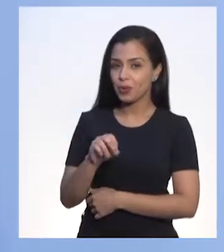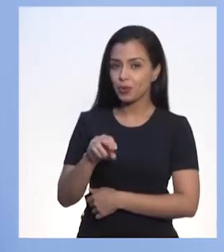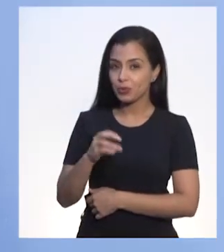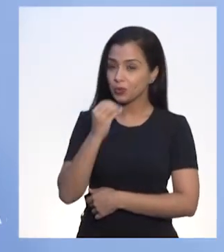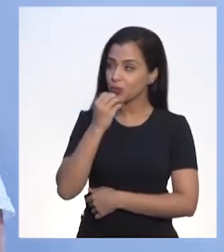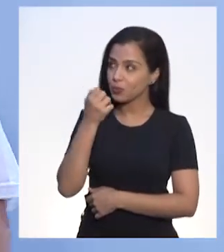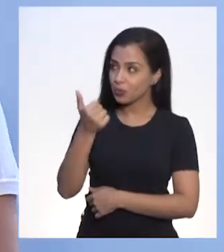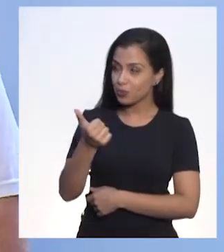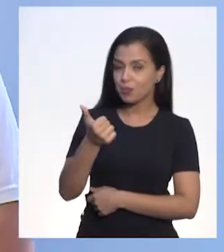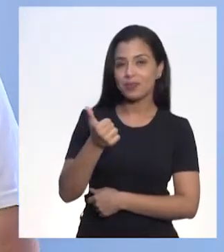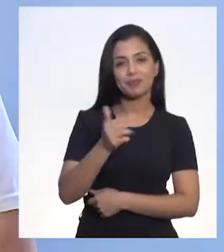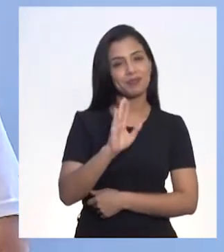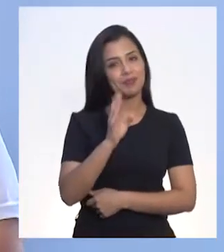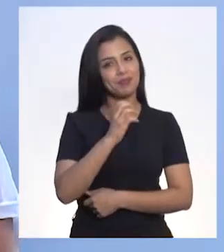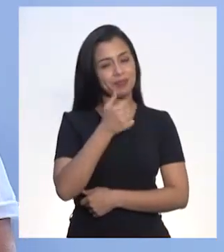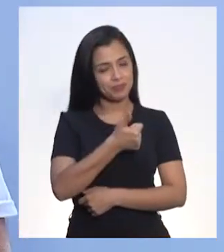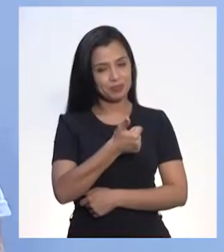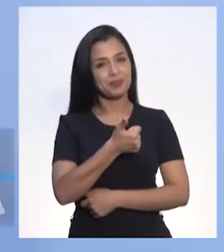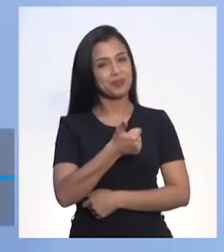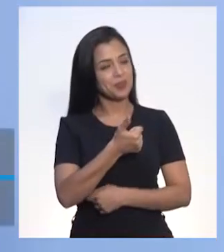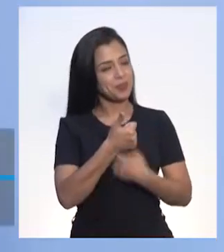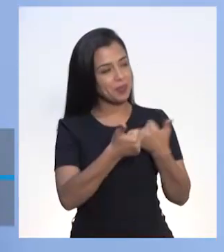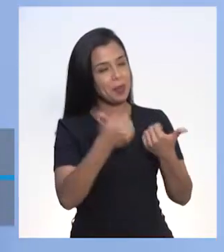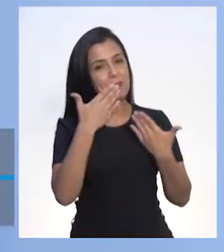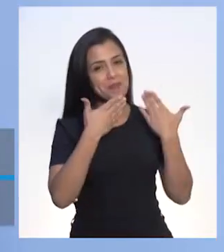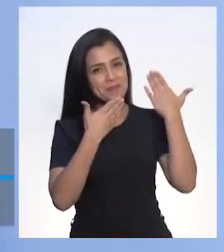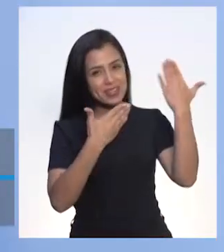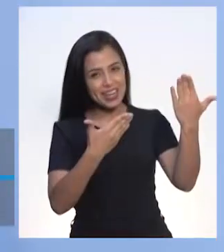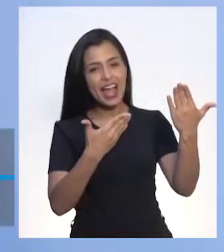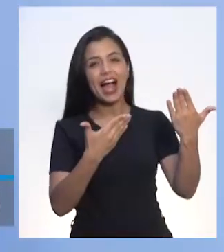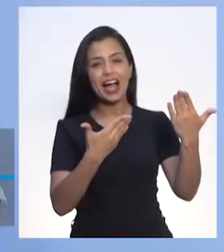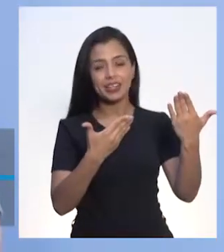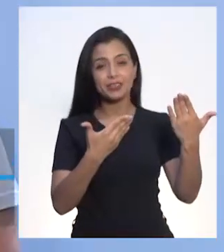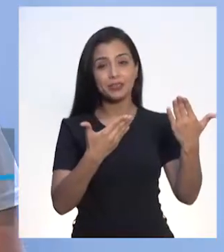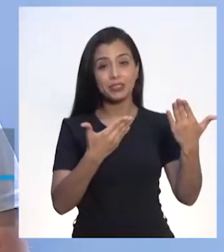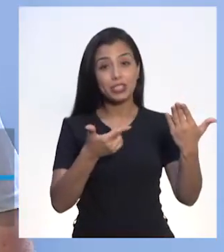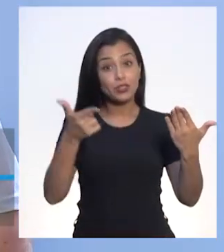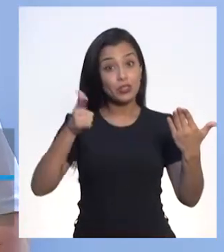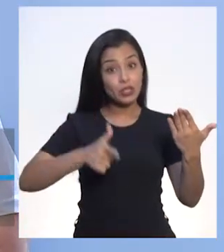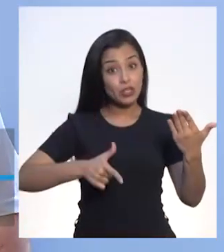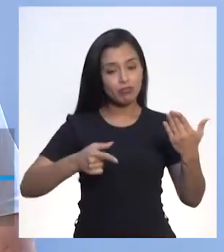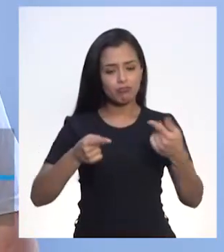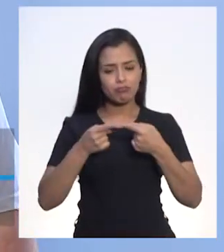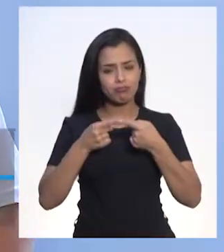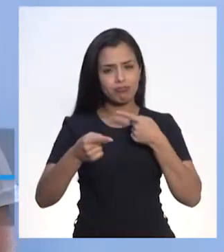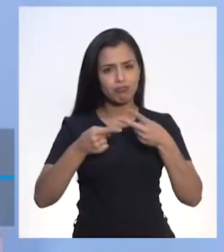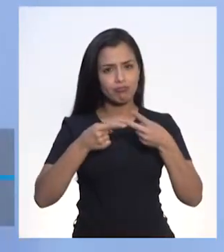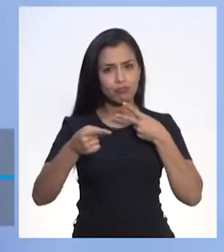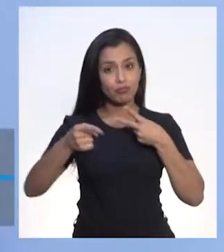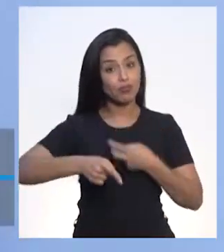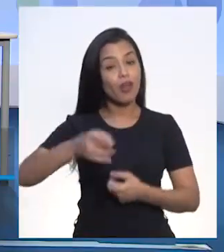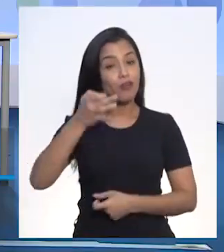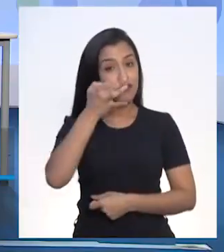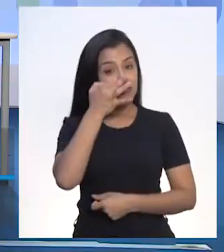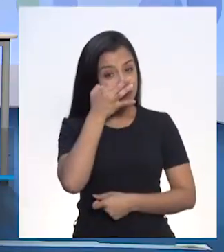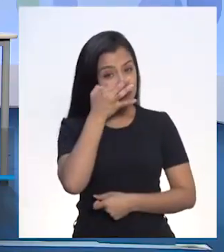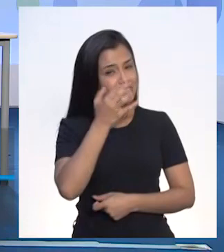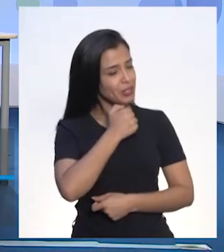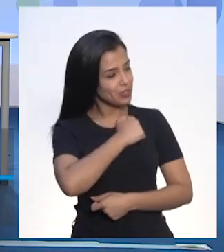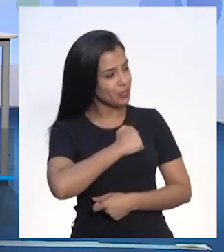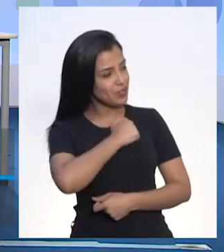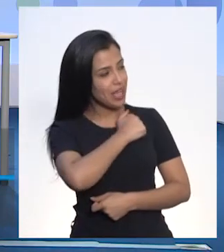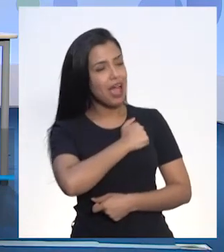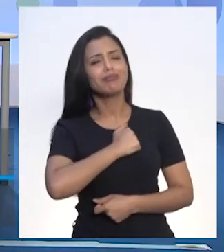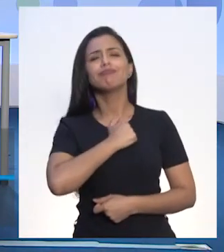Luísa, obrigado. Olá a todos, estamos aqui, depois de 2 semanas novamente ao vivo, professora? Estava com saudades?